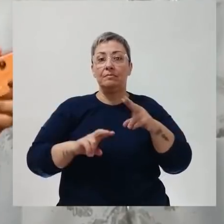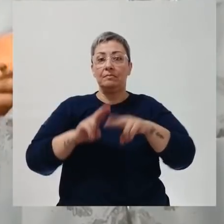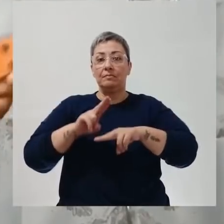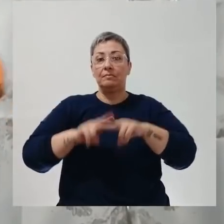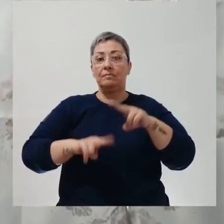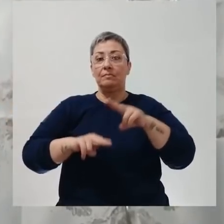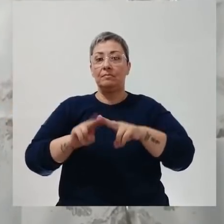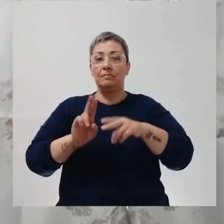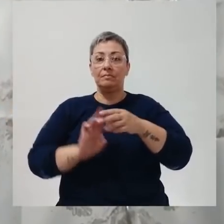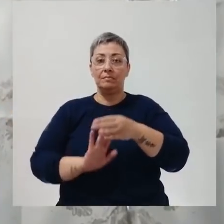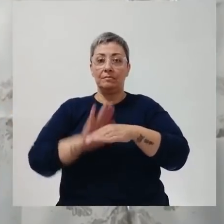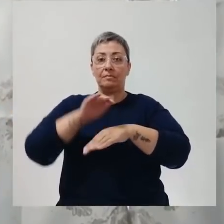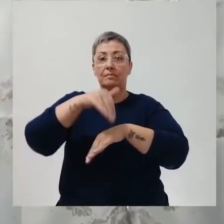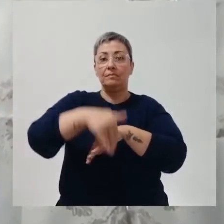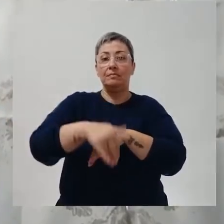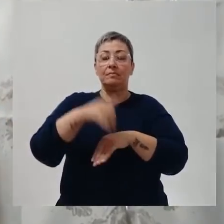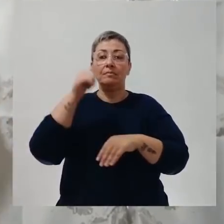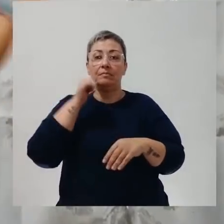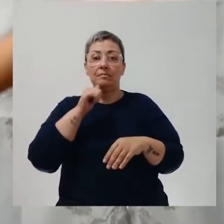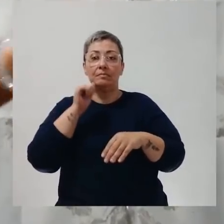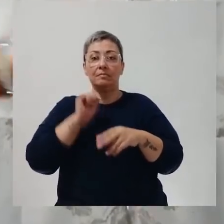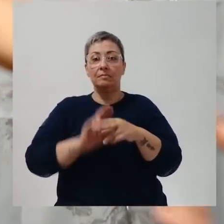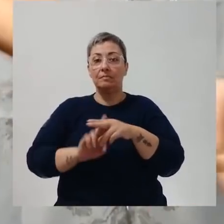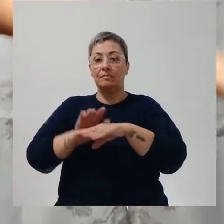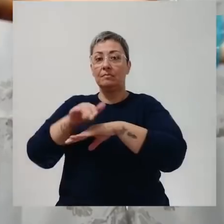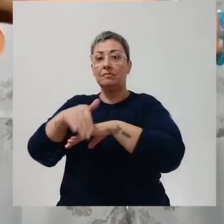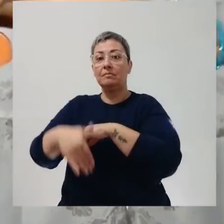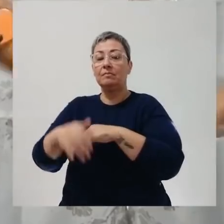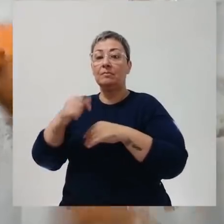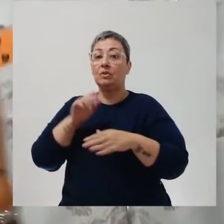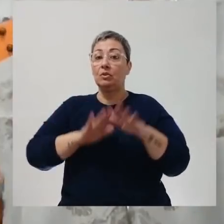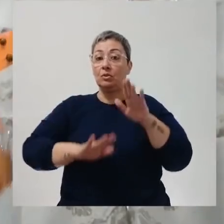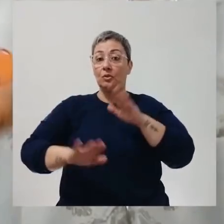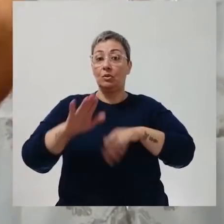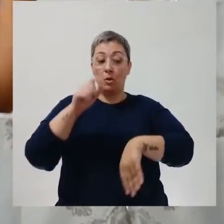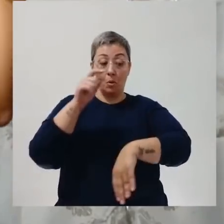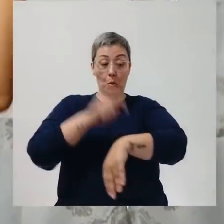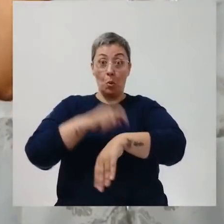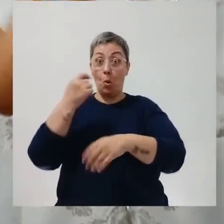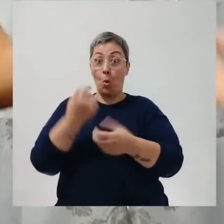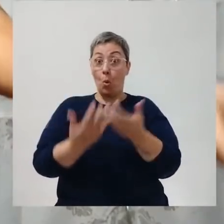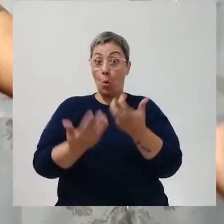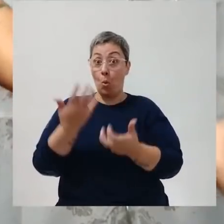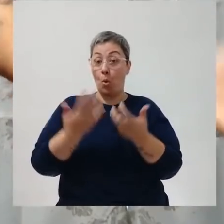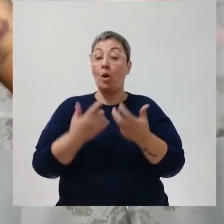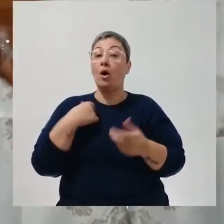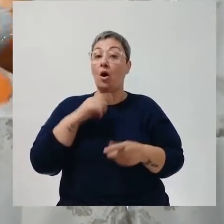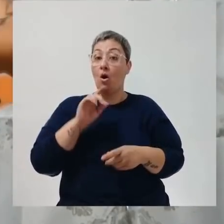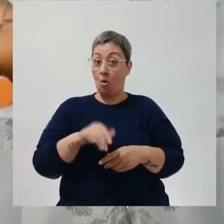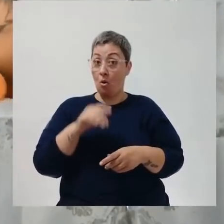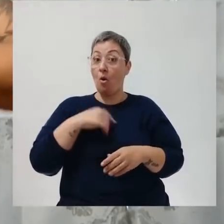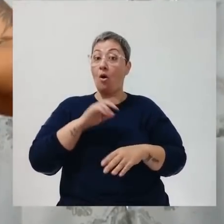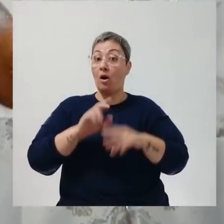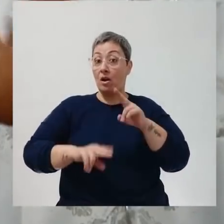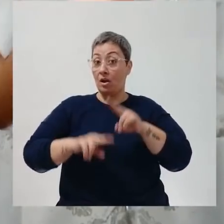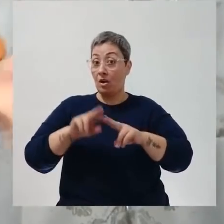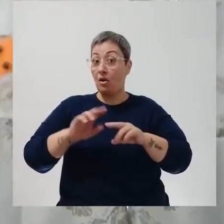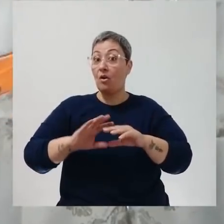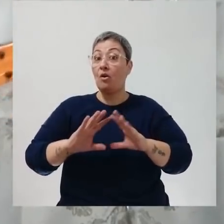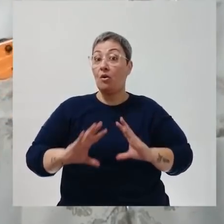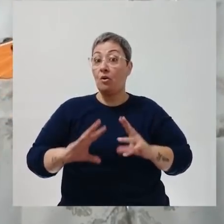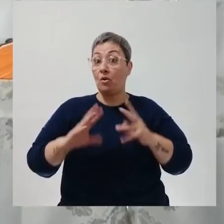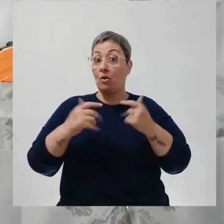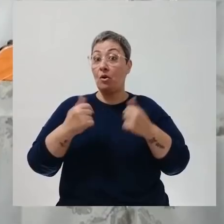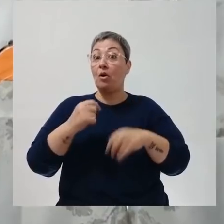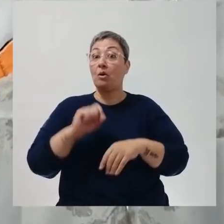Pula fogueira, ioiô, cuidado para não se queimar. Olha que a fogueira já queimou,